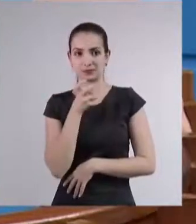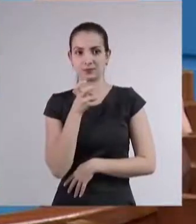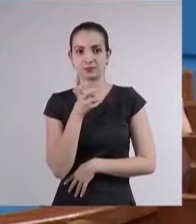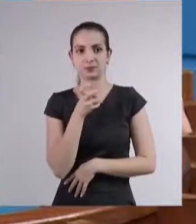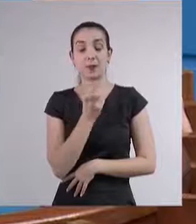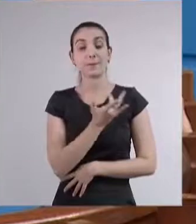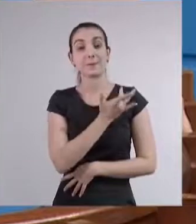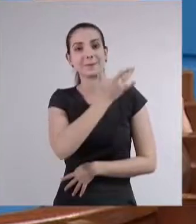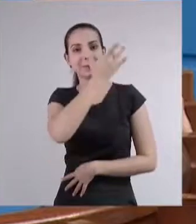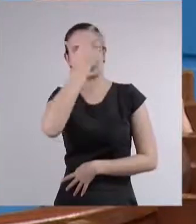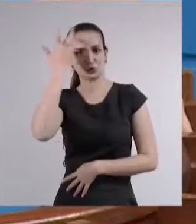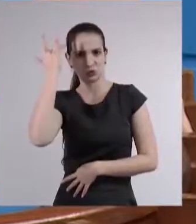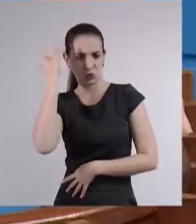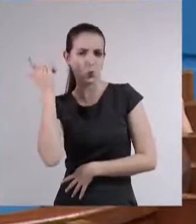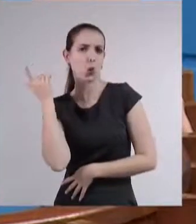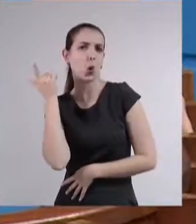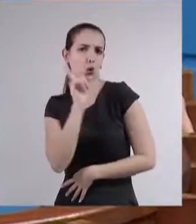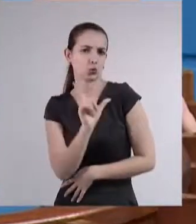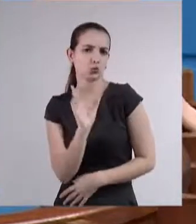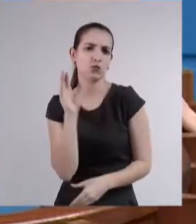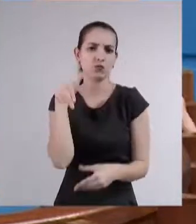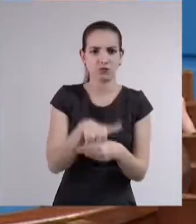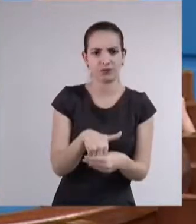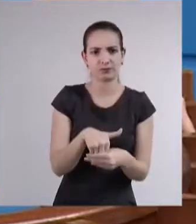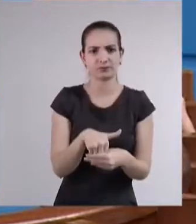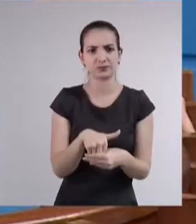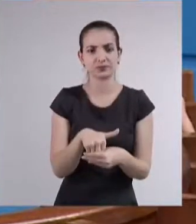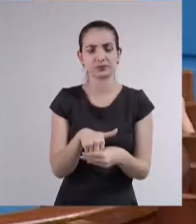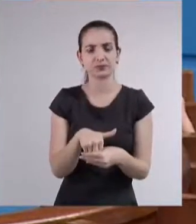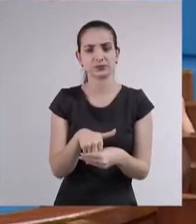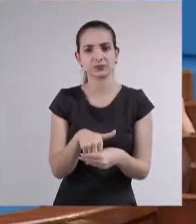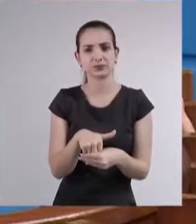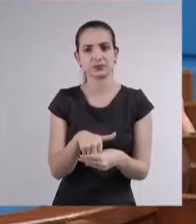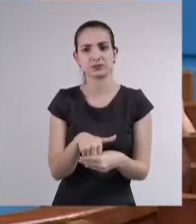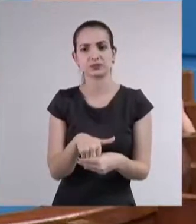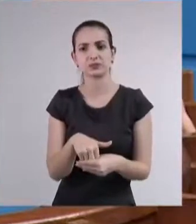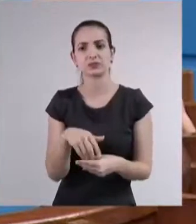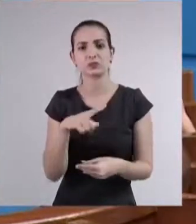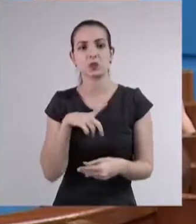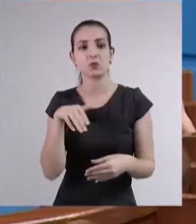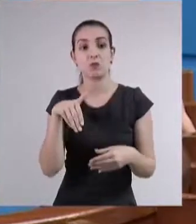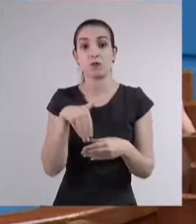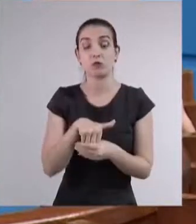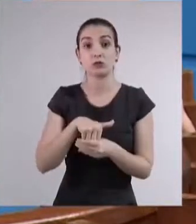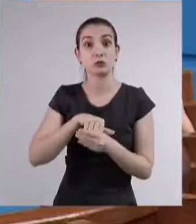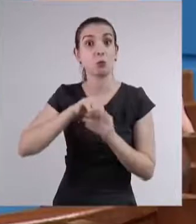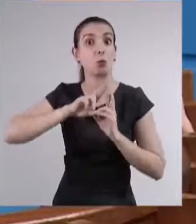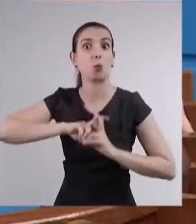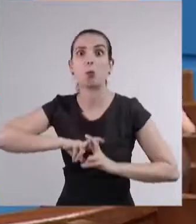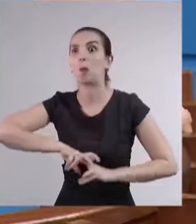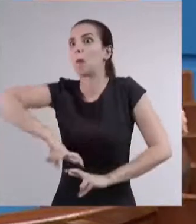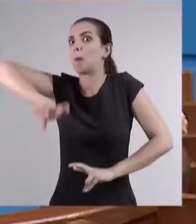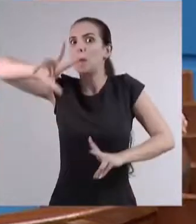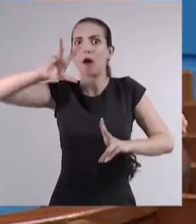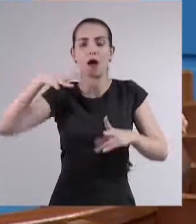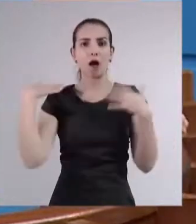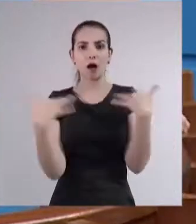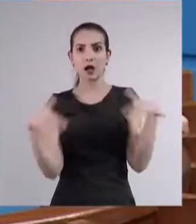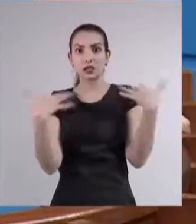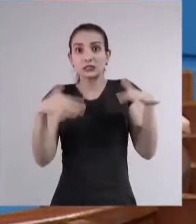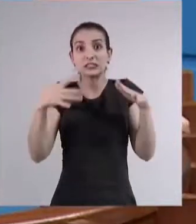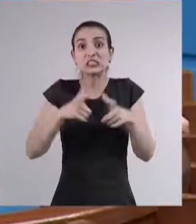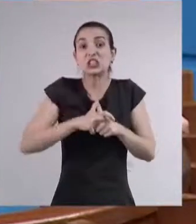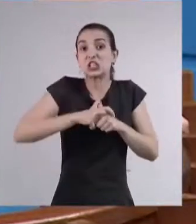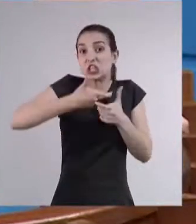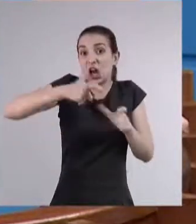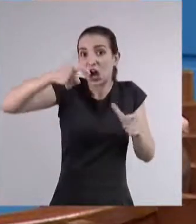elegendo, inclusive com uma votação recorde, sem que a gente